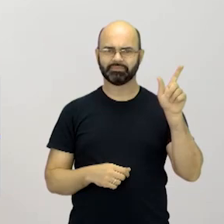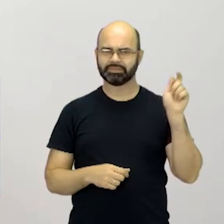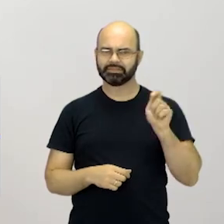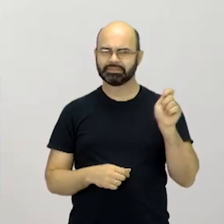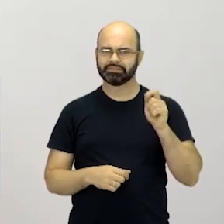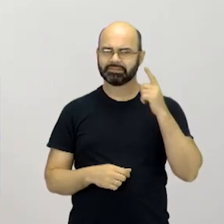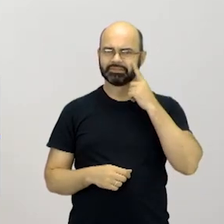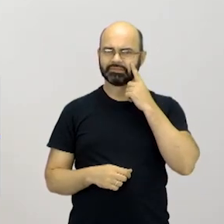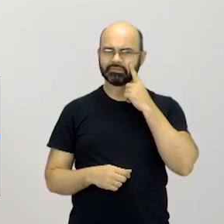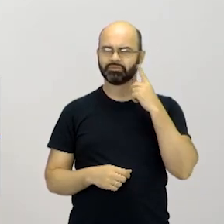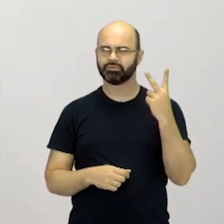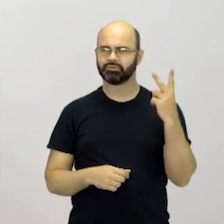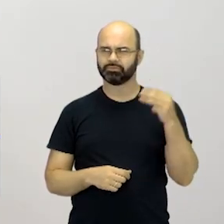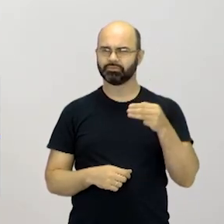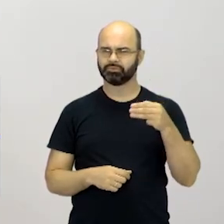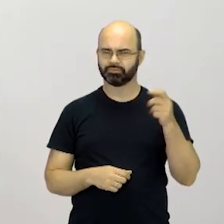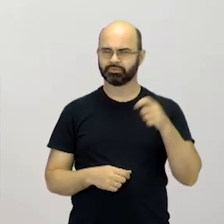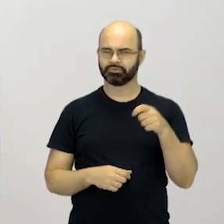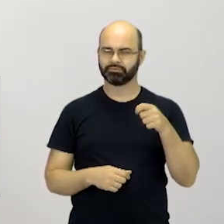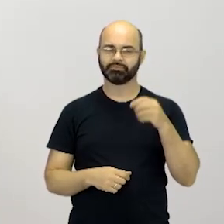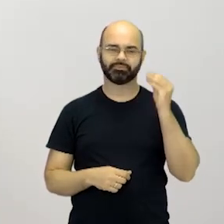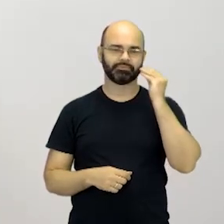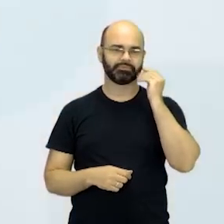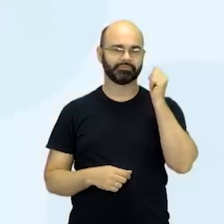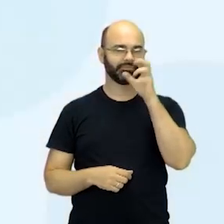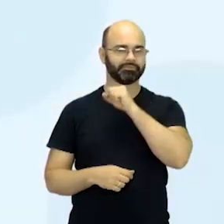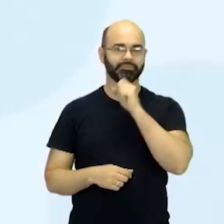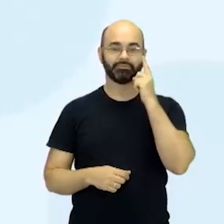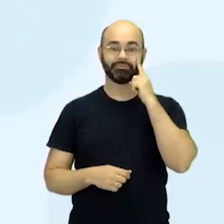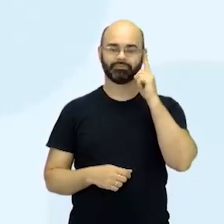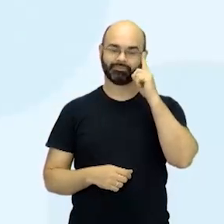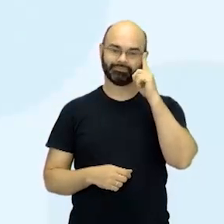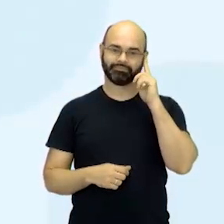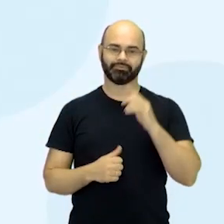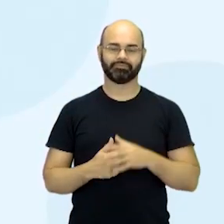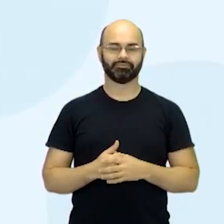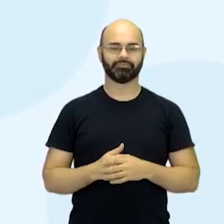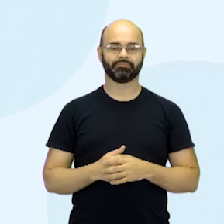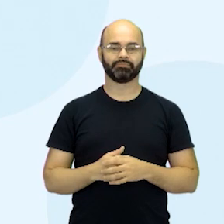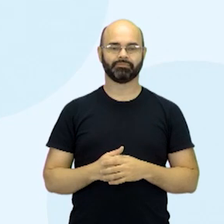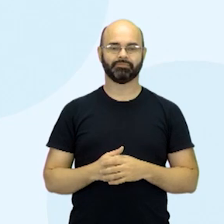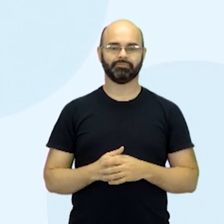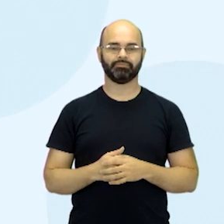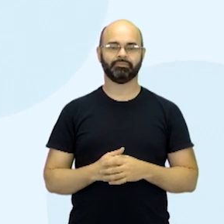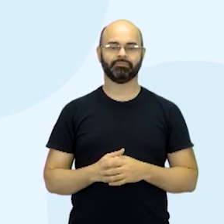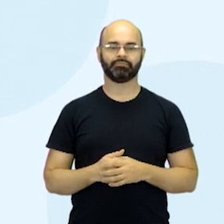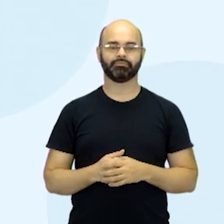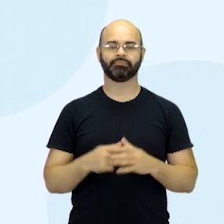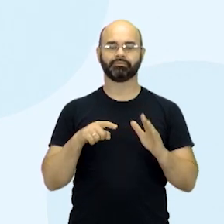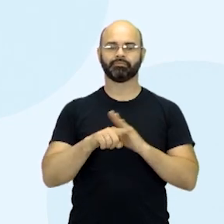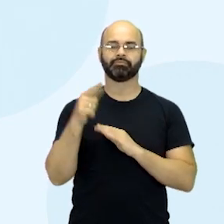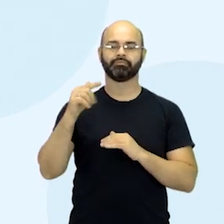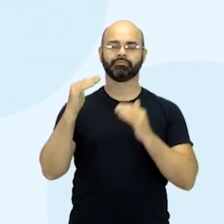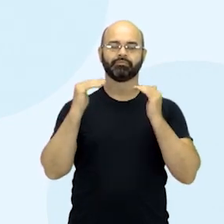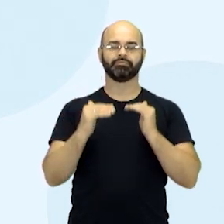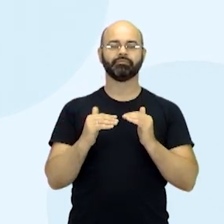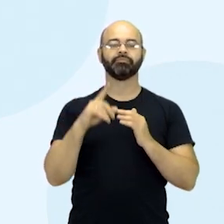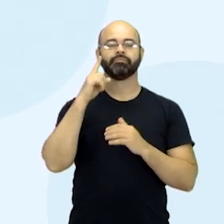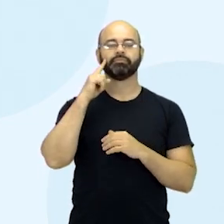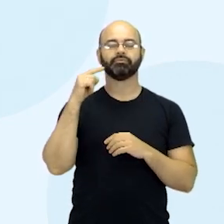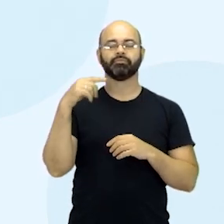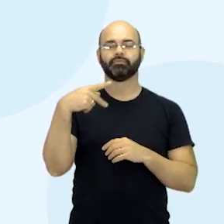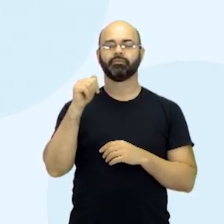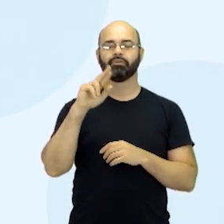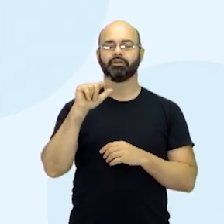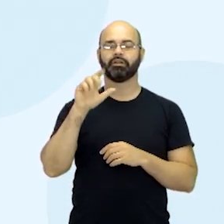2 minutinhos ainda? Dá demais. Vamos lá, vamos ver rapidão, ó. Então tá lá o retângulo. Próxima pergunta. Qual é o paralelogramo